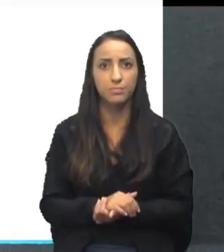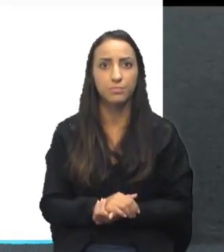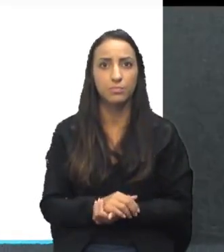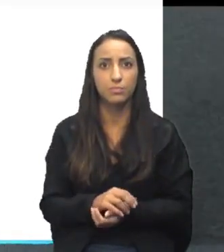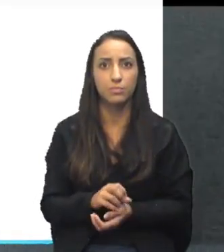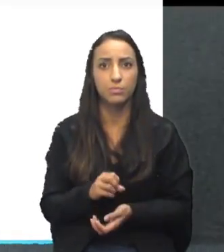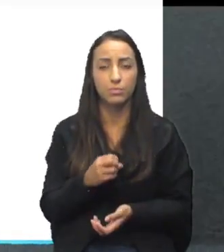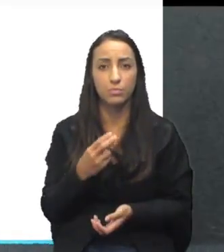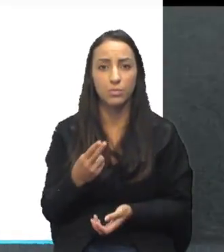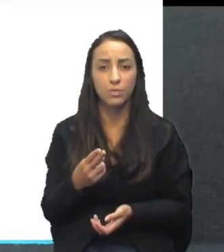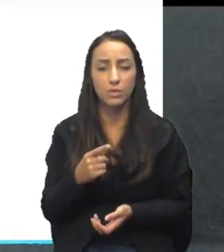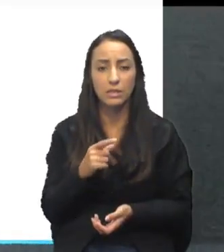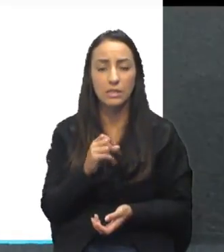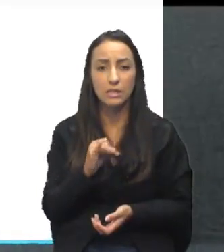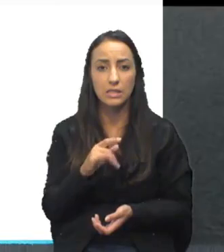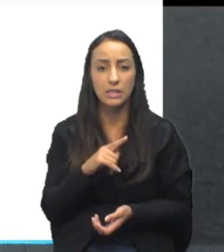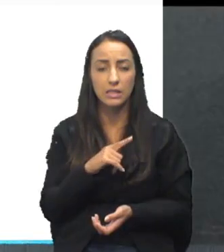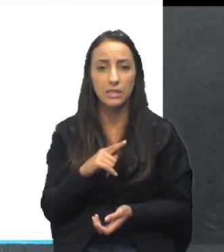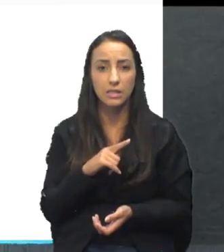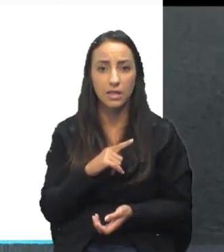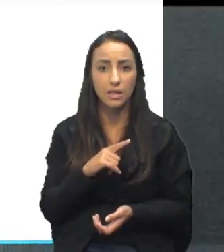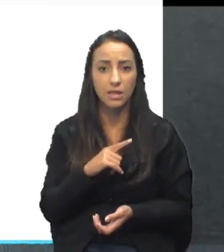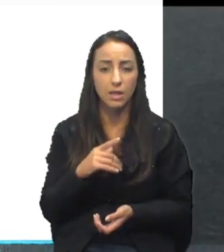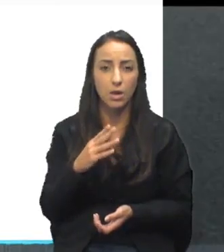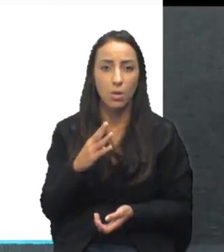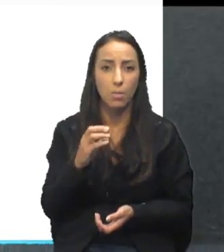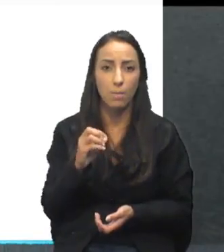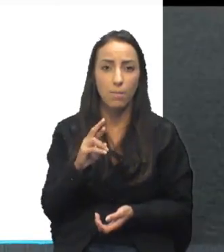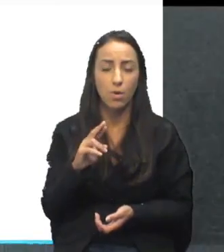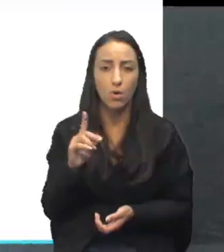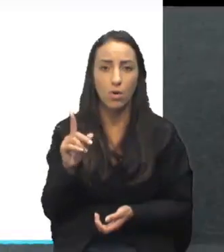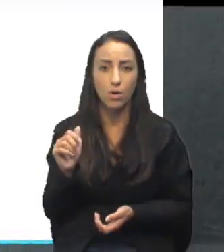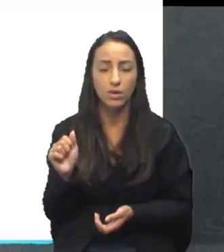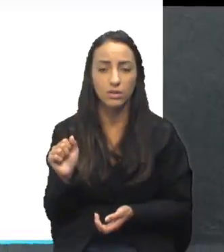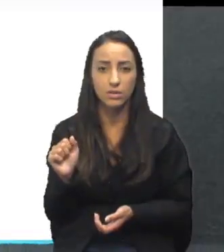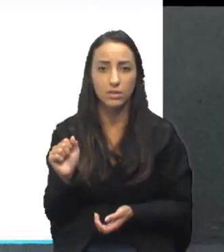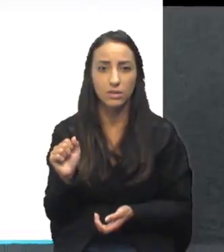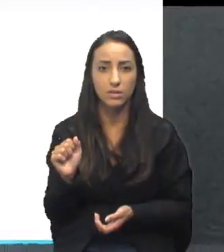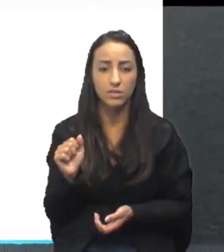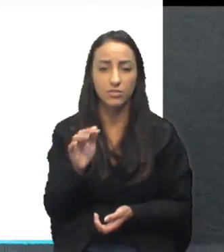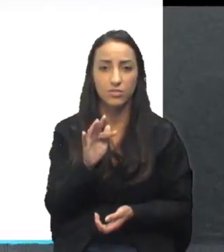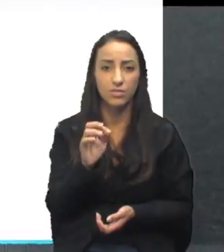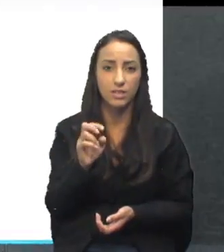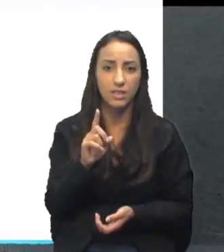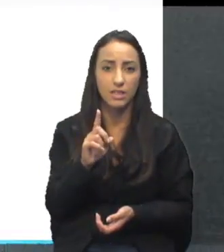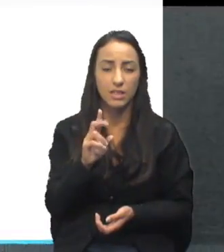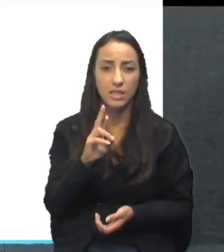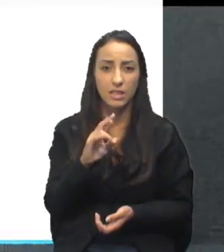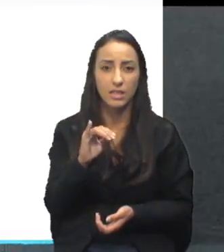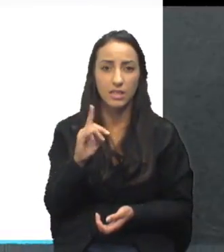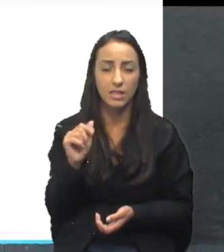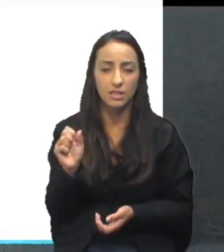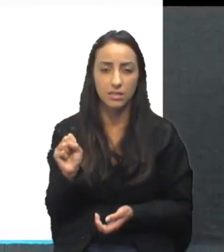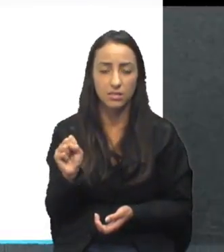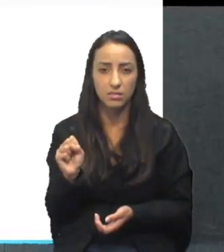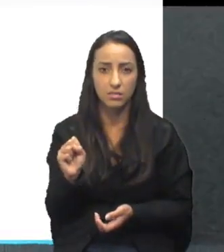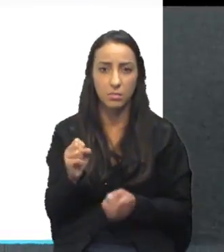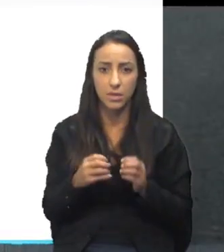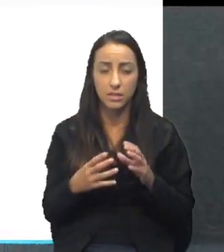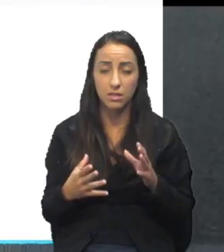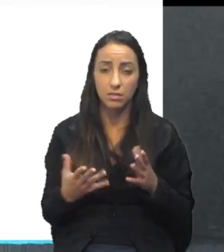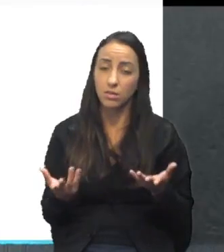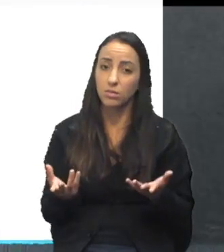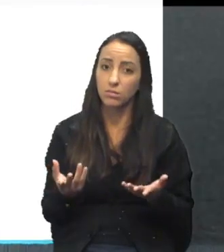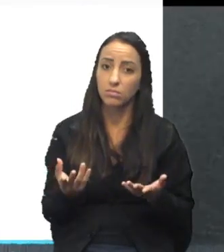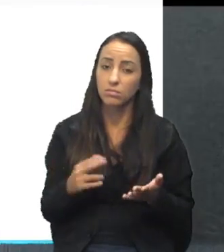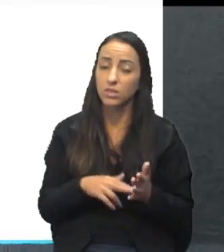ou quando existe bordas expostas de feridas. Significa que o